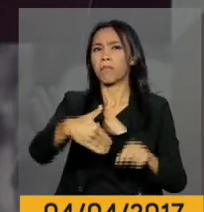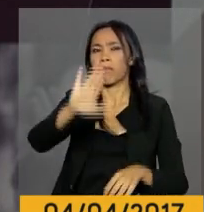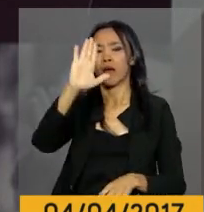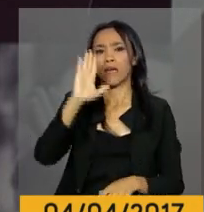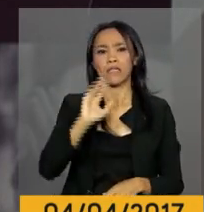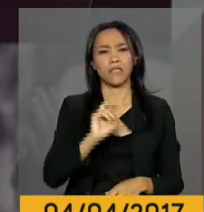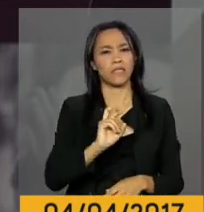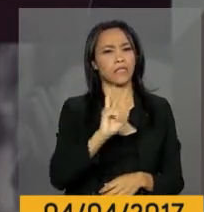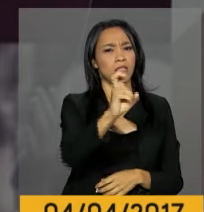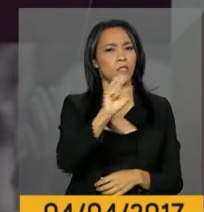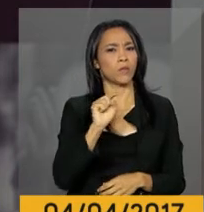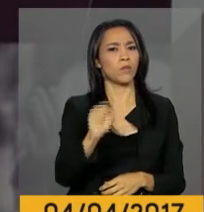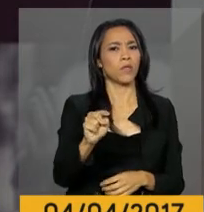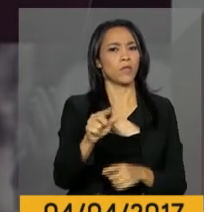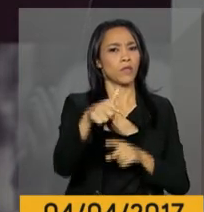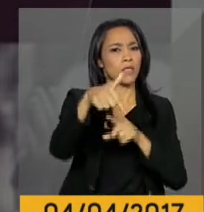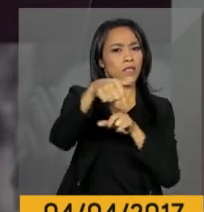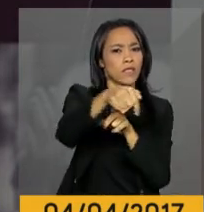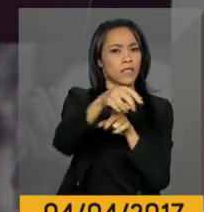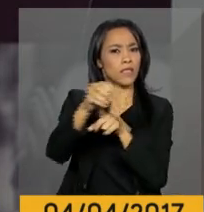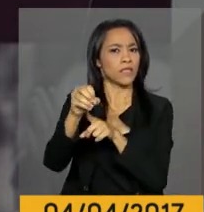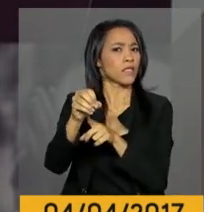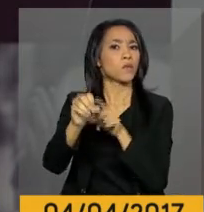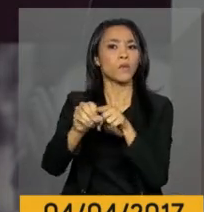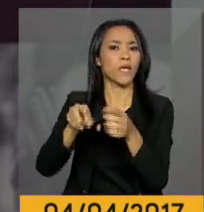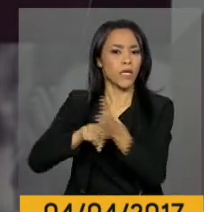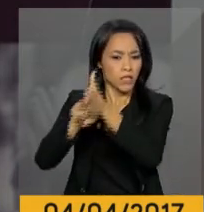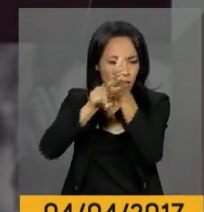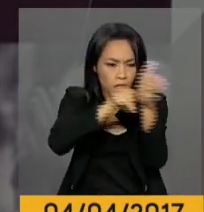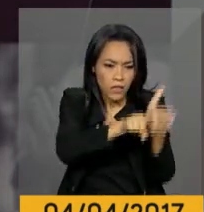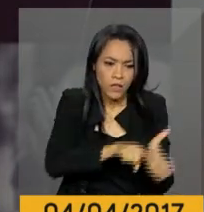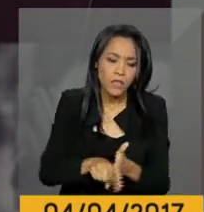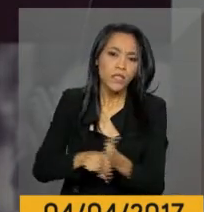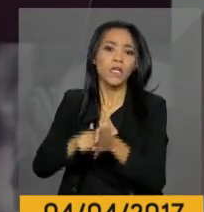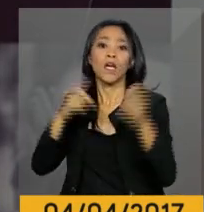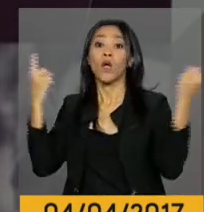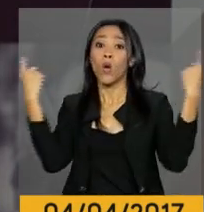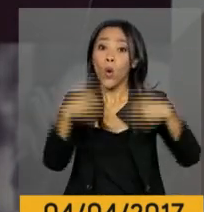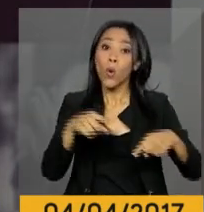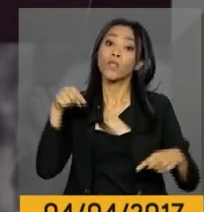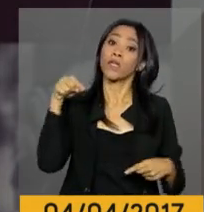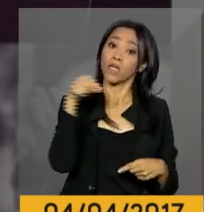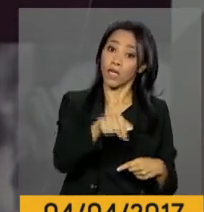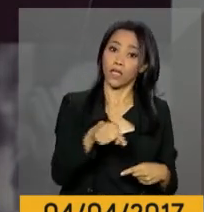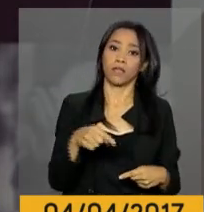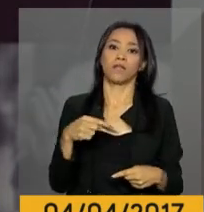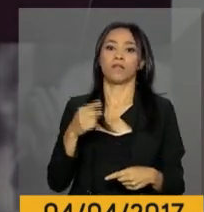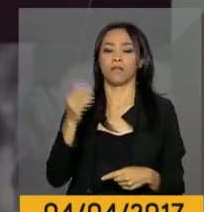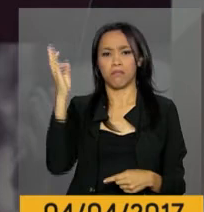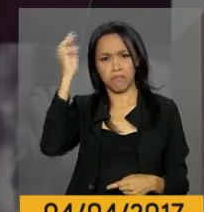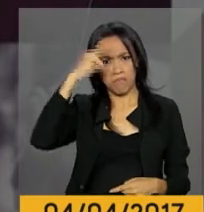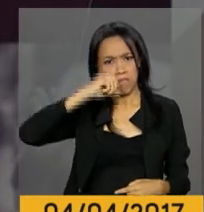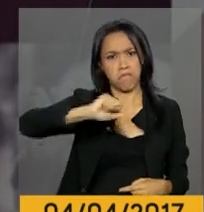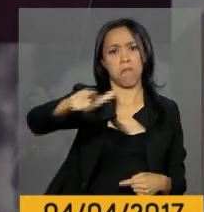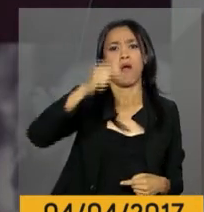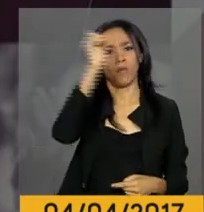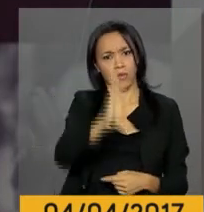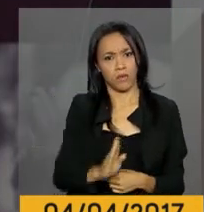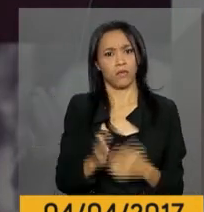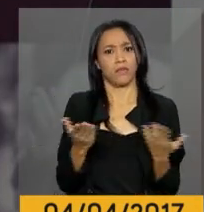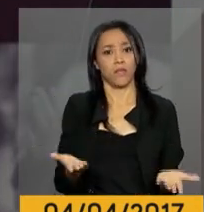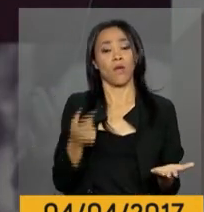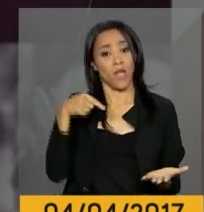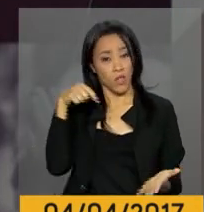de 5.700 inspeções para o combate a esse mal, em todo o Brasil. Essa luta,